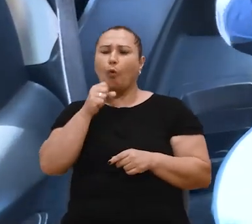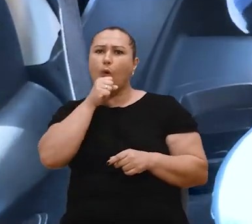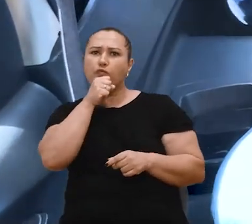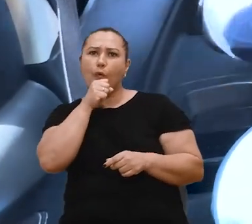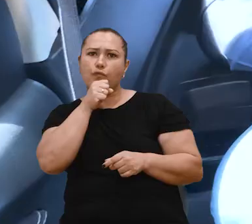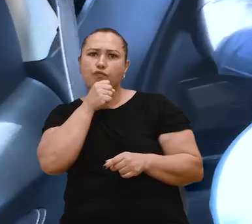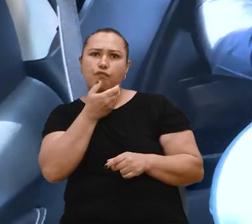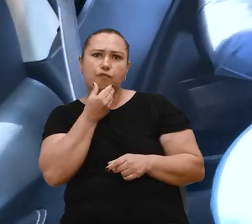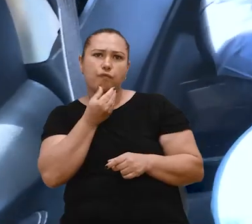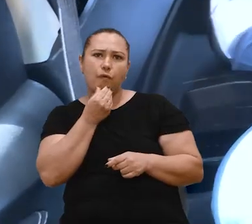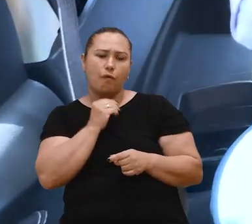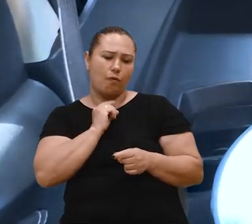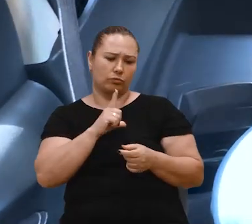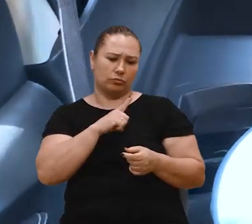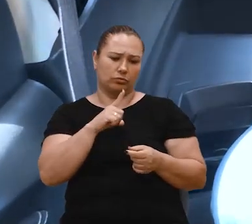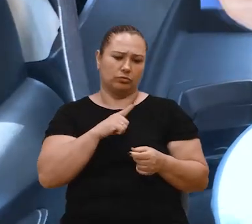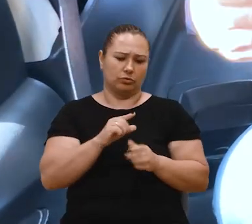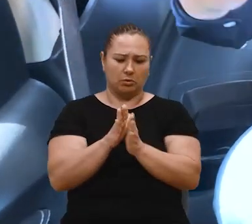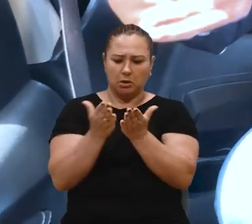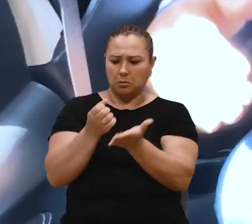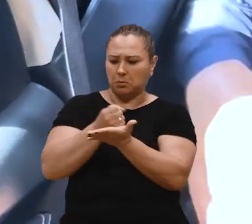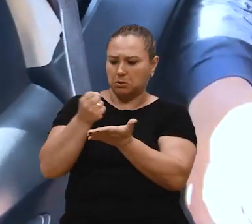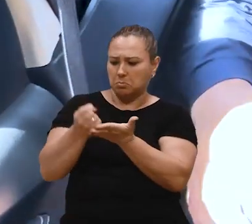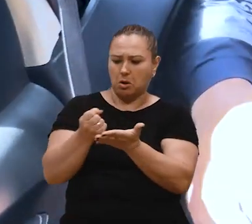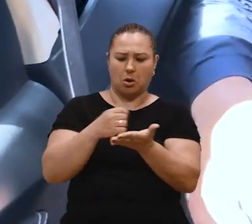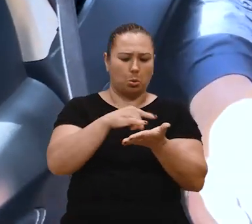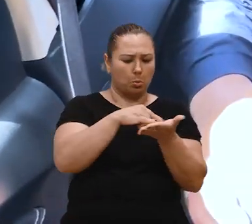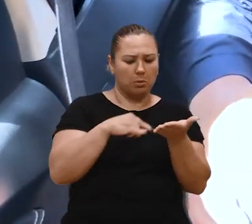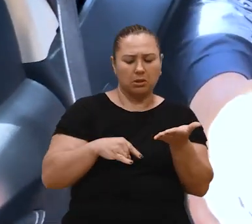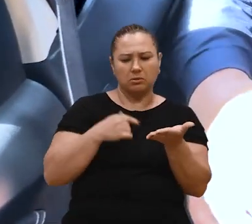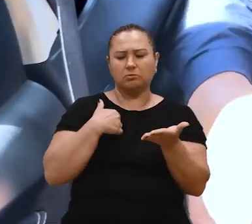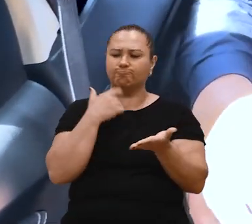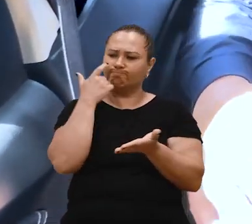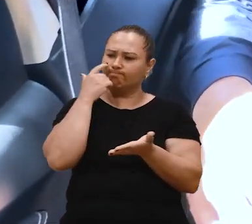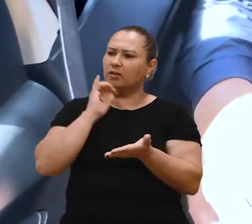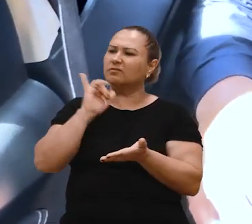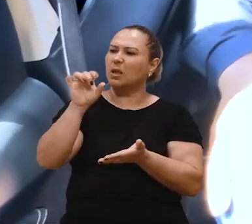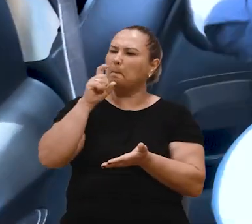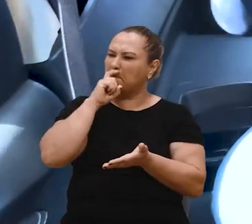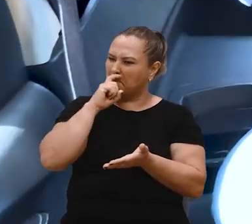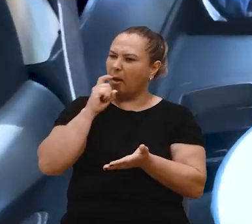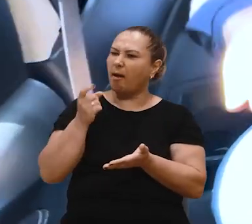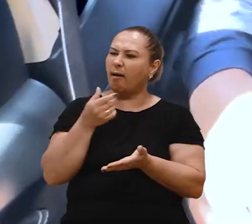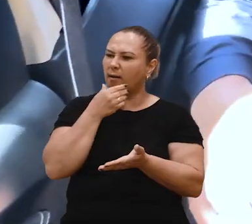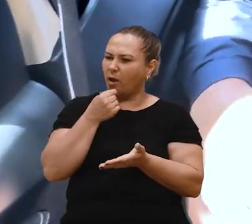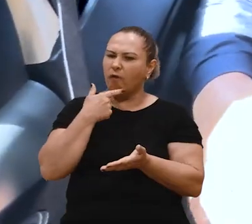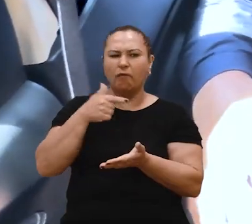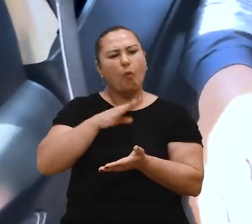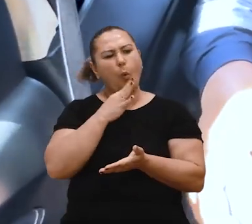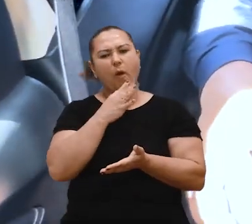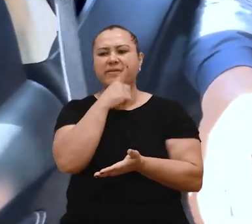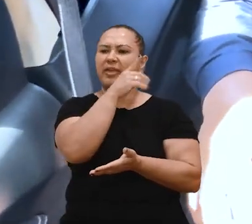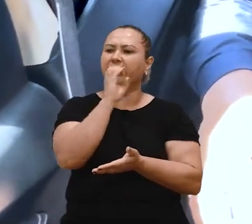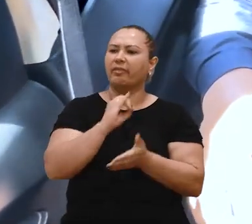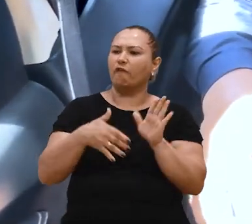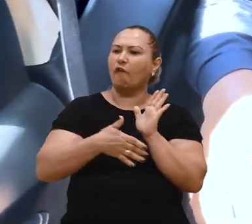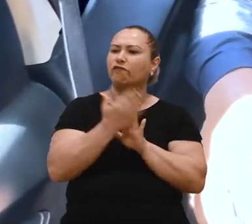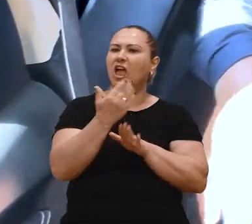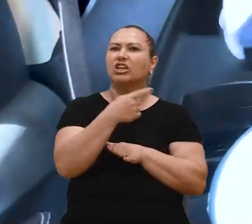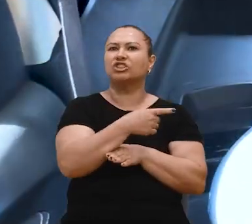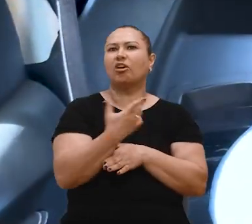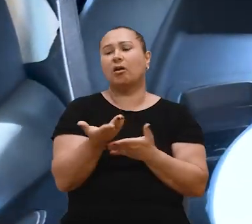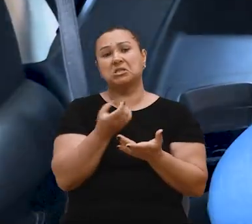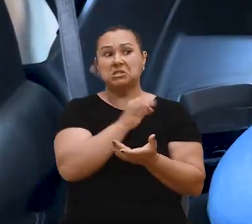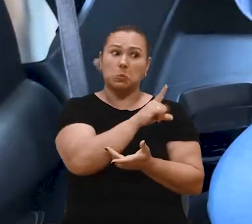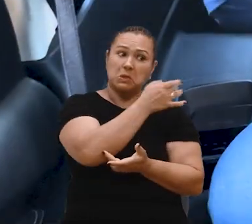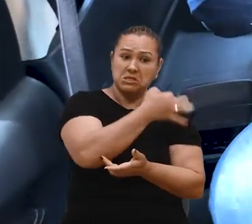né, comigo, eu tinha até o passaporte dele comigo. E eu disse, pai, eu vou conhecer a pátria-mãe lá, vou fazer uma viagem, se